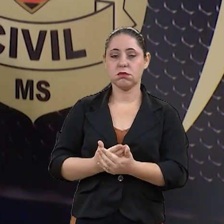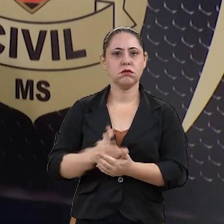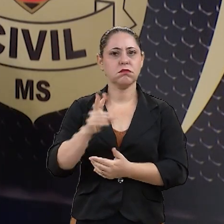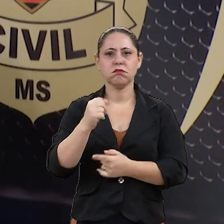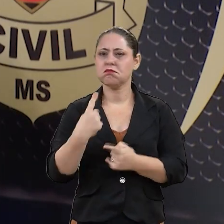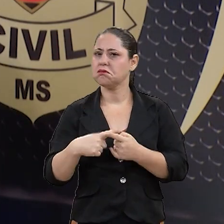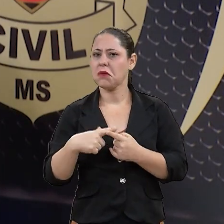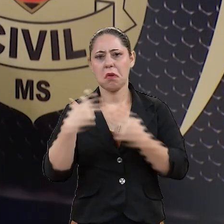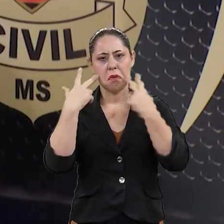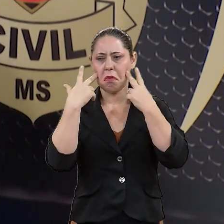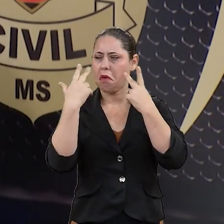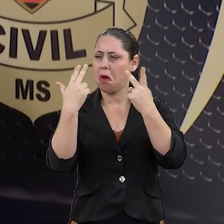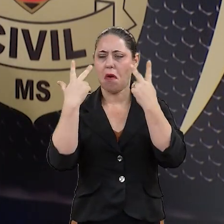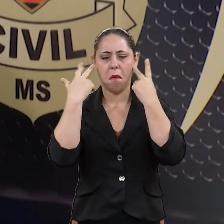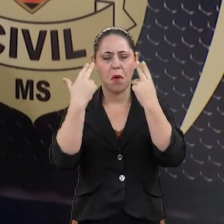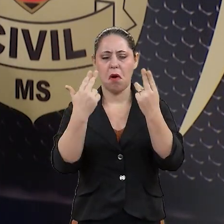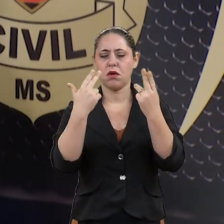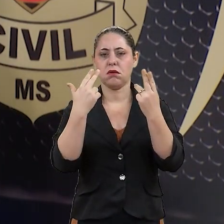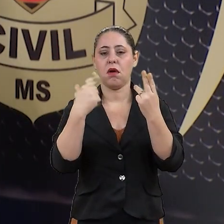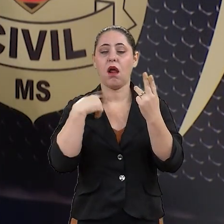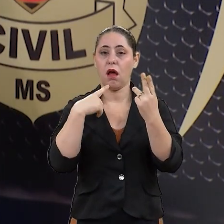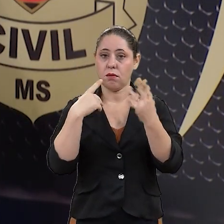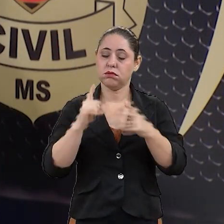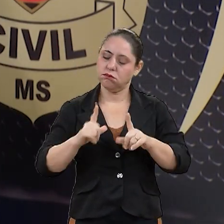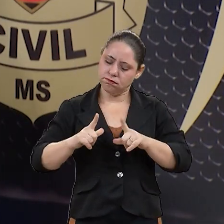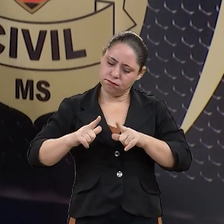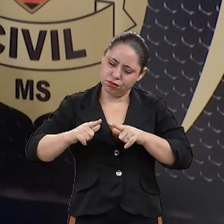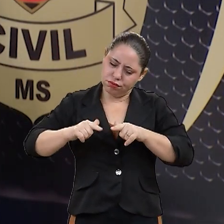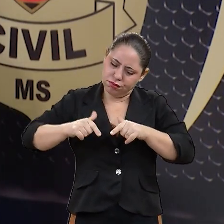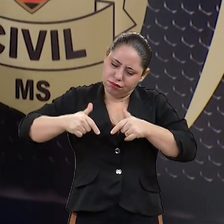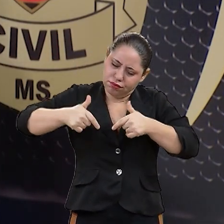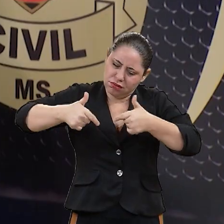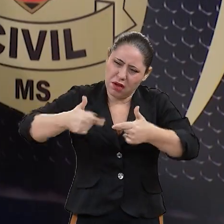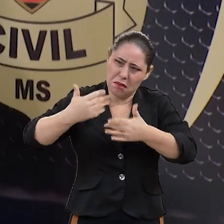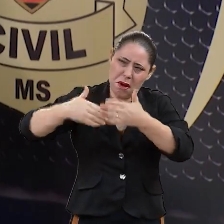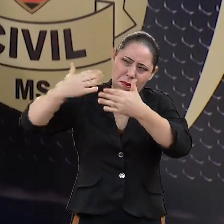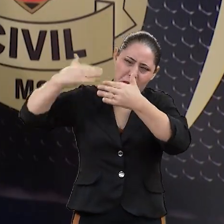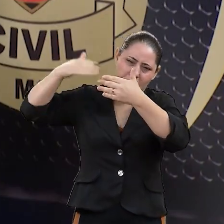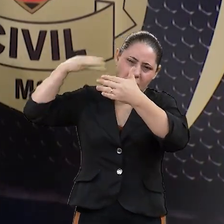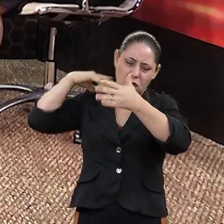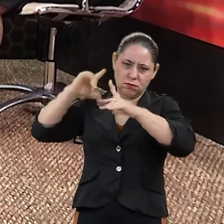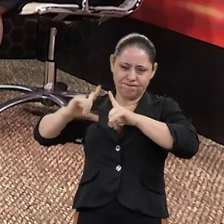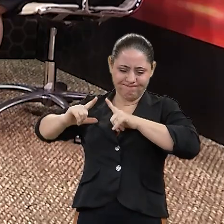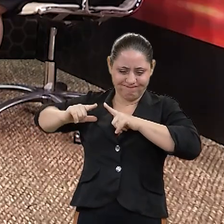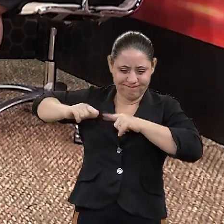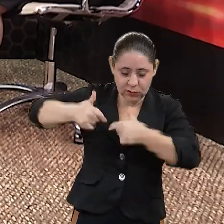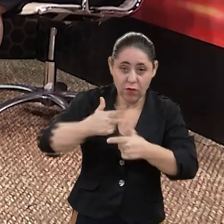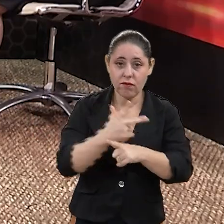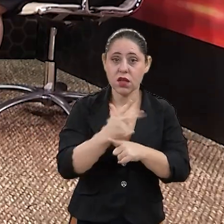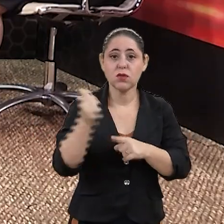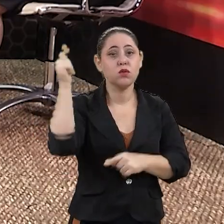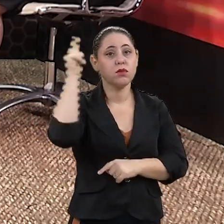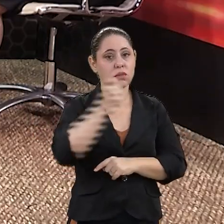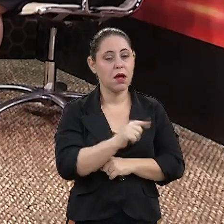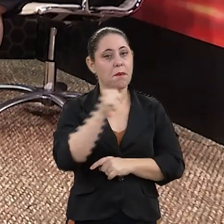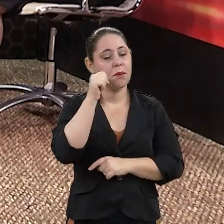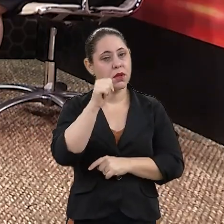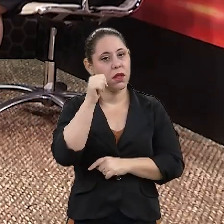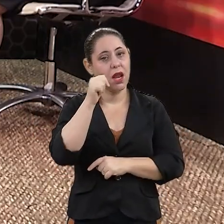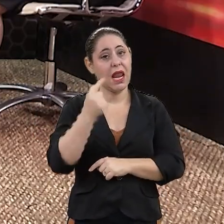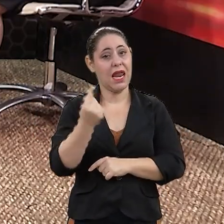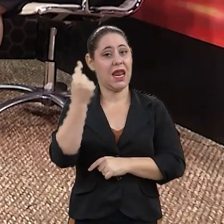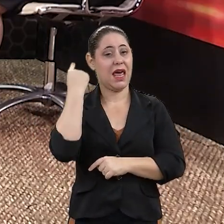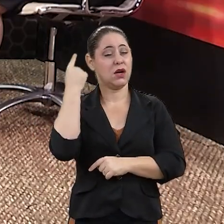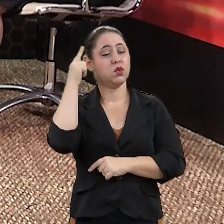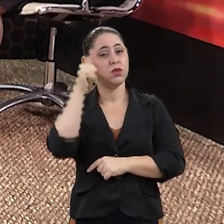natural. Exatamente. Foi uma luta lá de trás, né, a gente lutou para isso, quer dizer, as mulheres lá atrás lutaram, e a gente tem esse privilégio